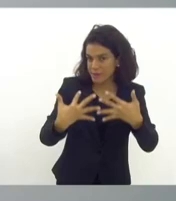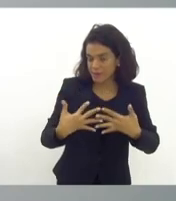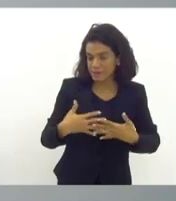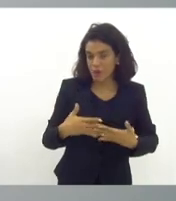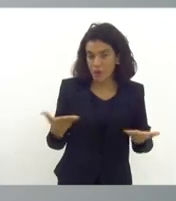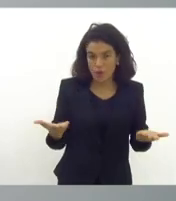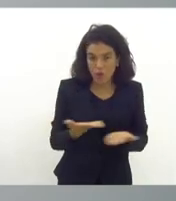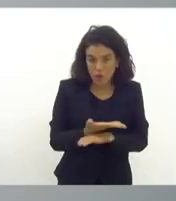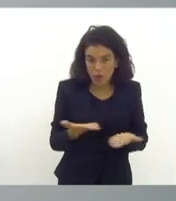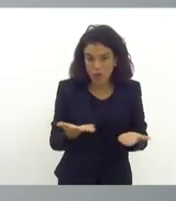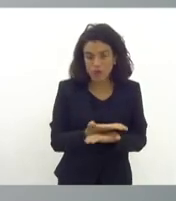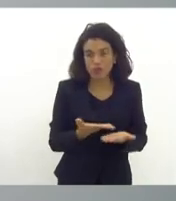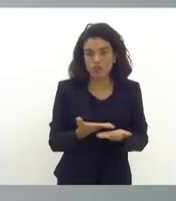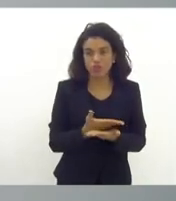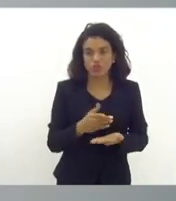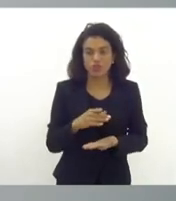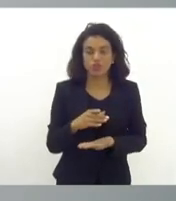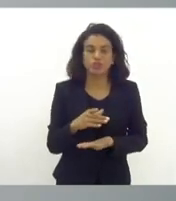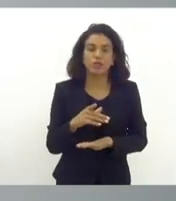hoje